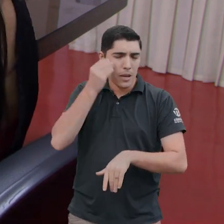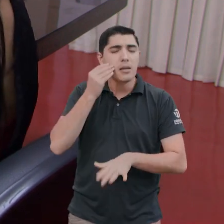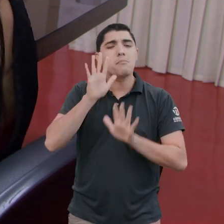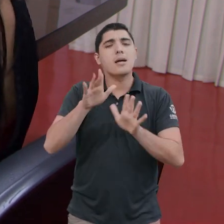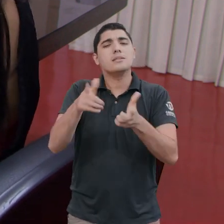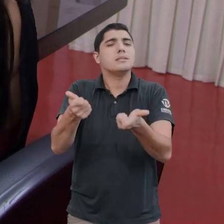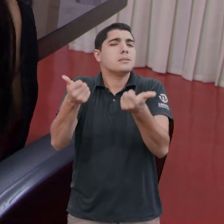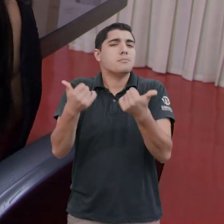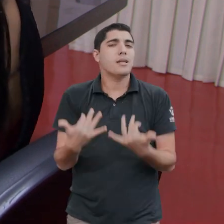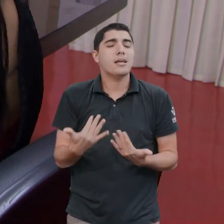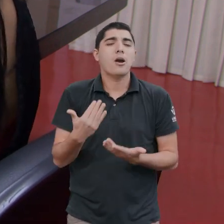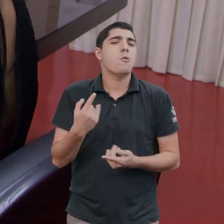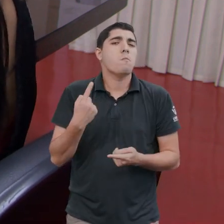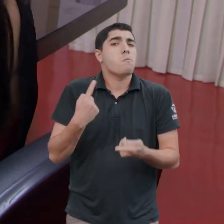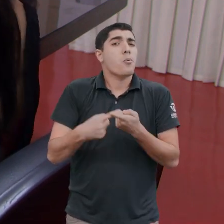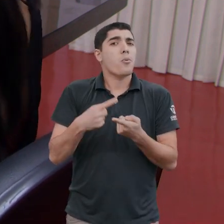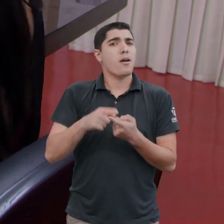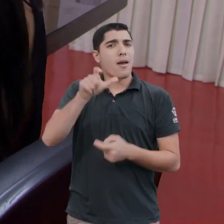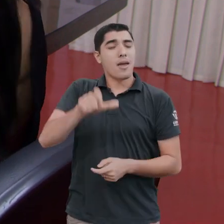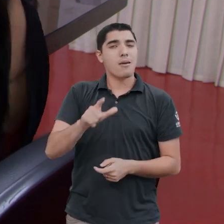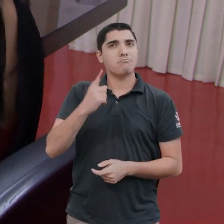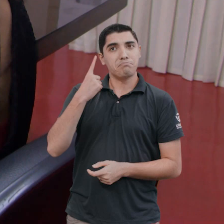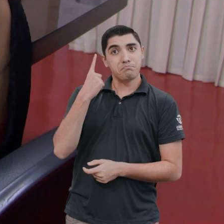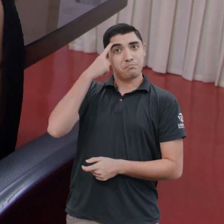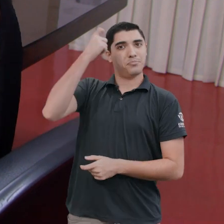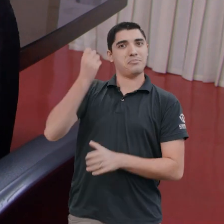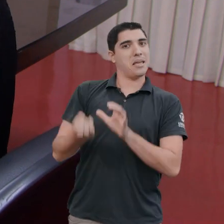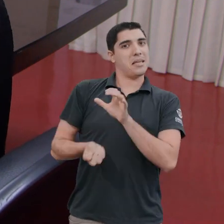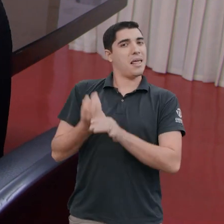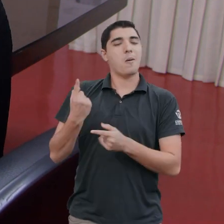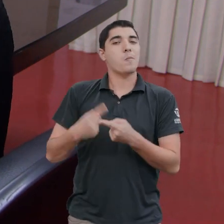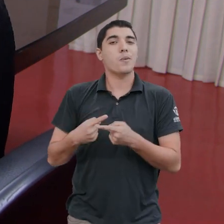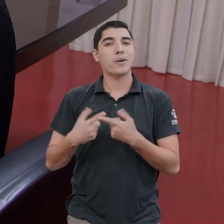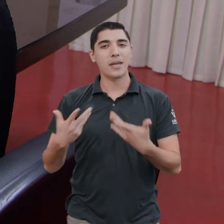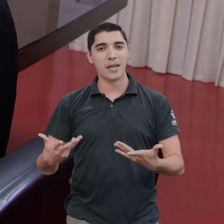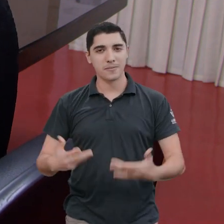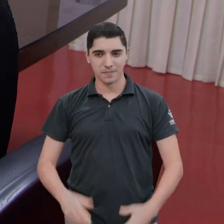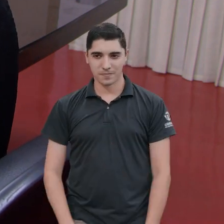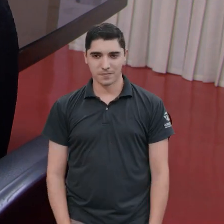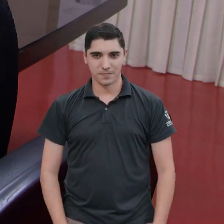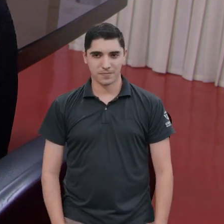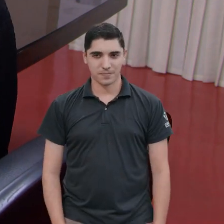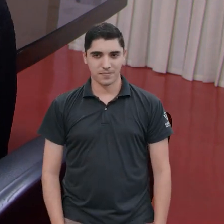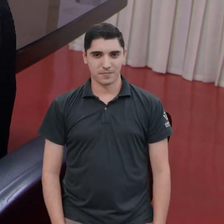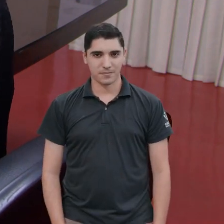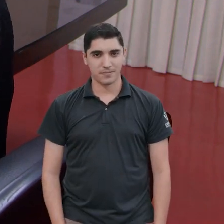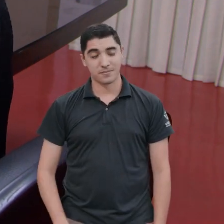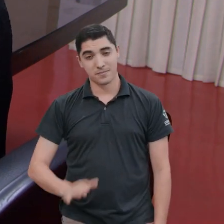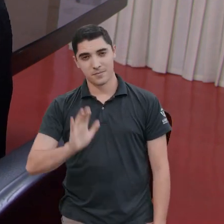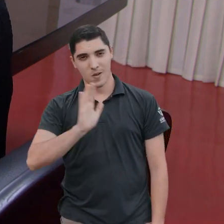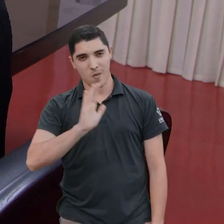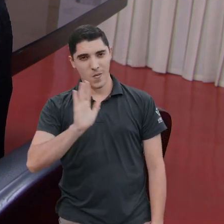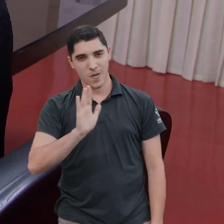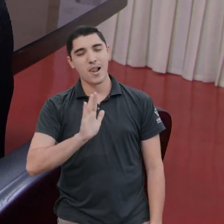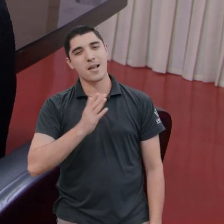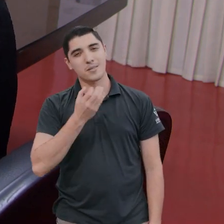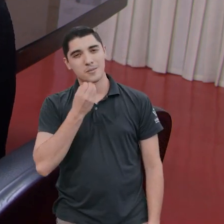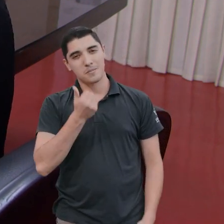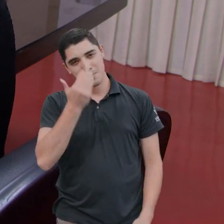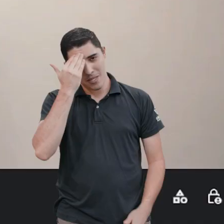pra gente de onde começou, de onde despertou essa ideia em você. Olá, Daniele, obrigada